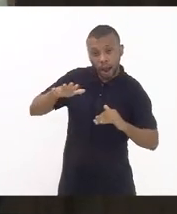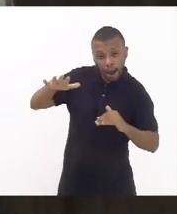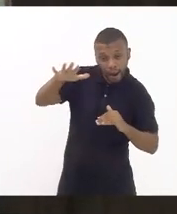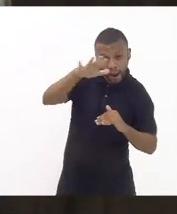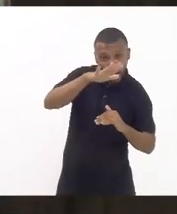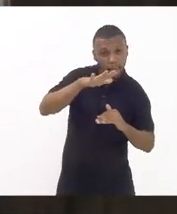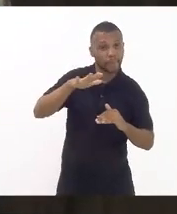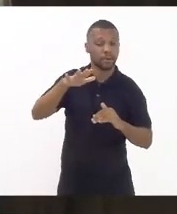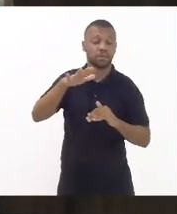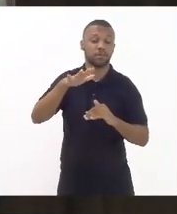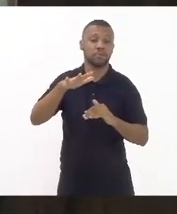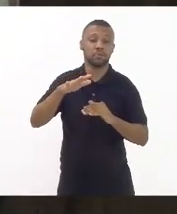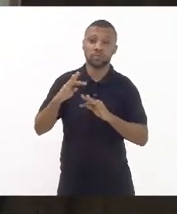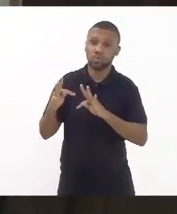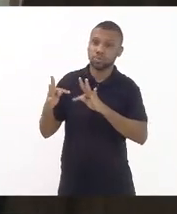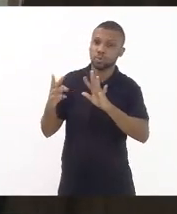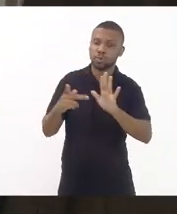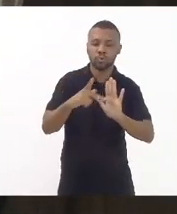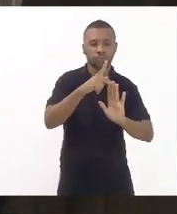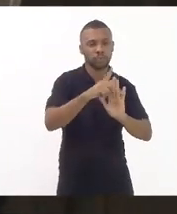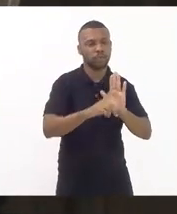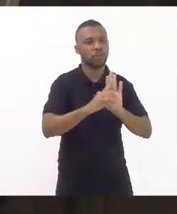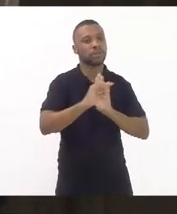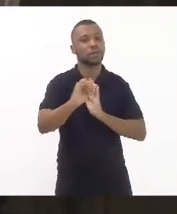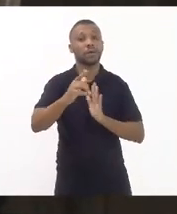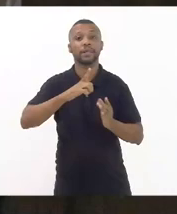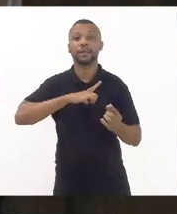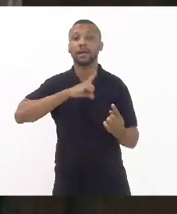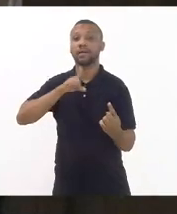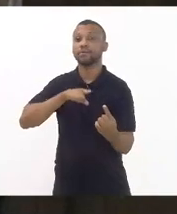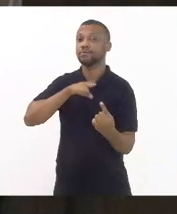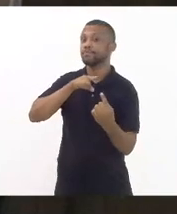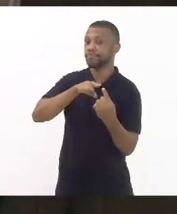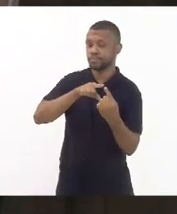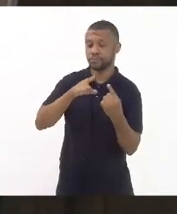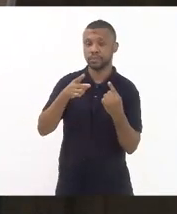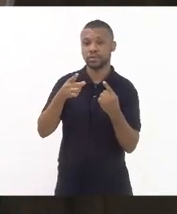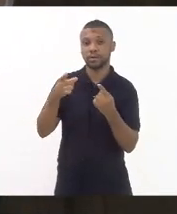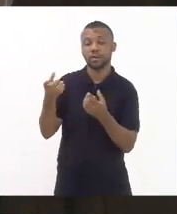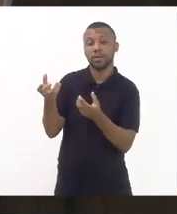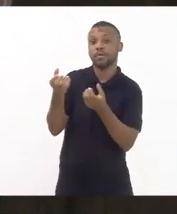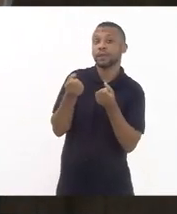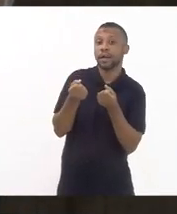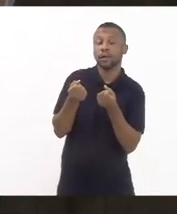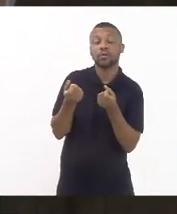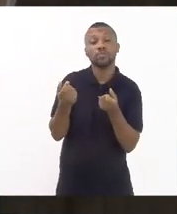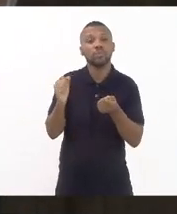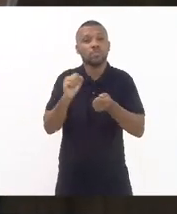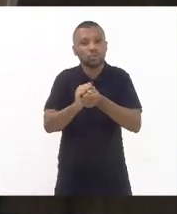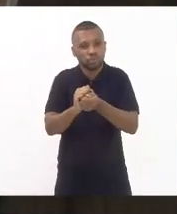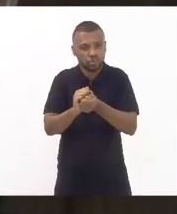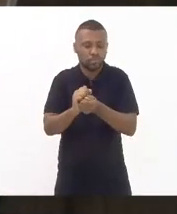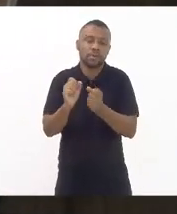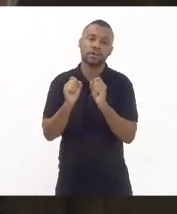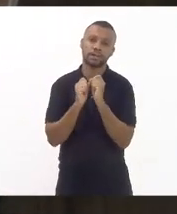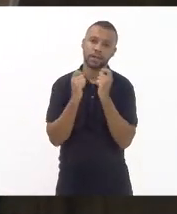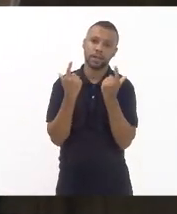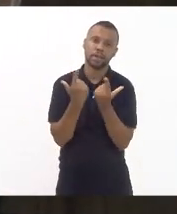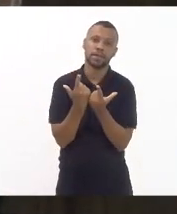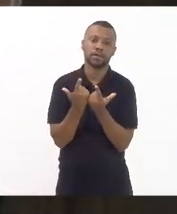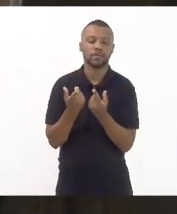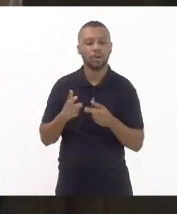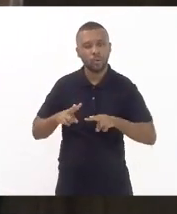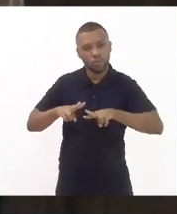com todos os outros projetos de lei que chegaram concomitantemente na casa. Por isso, seguramente